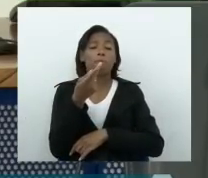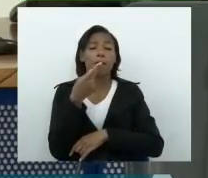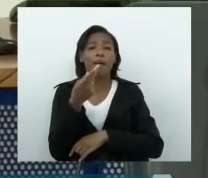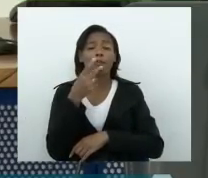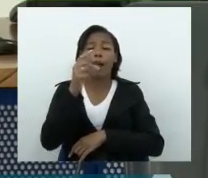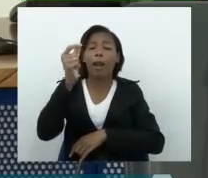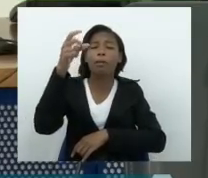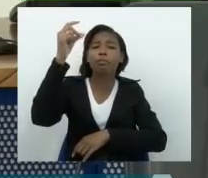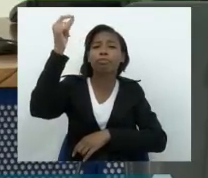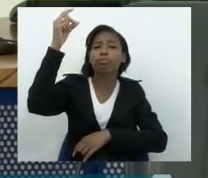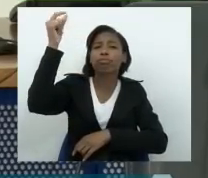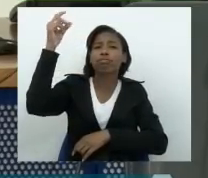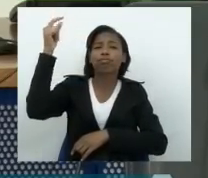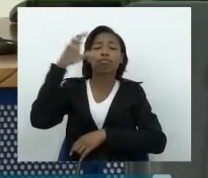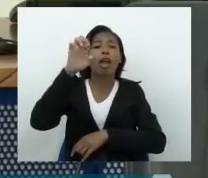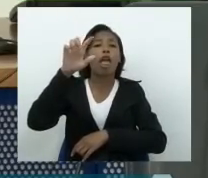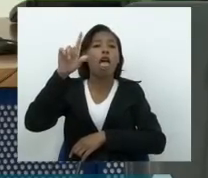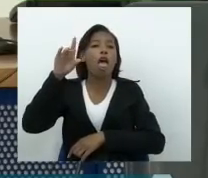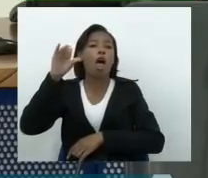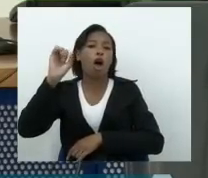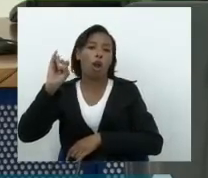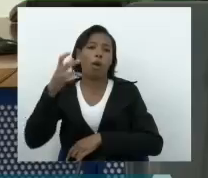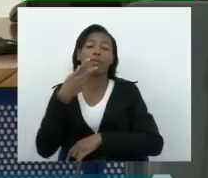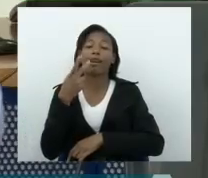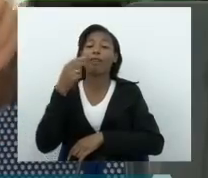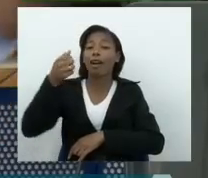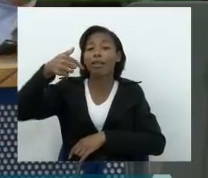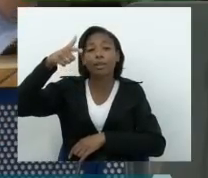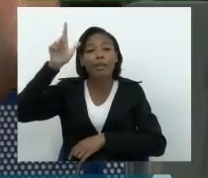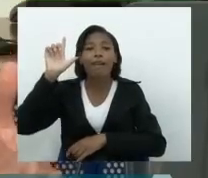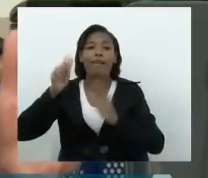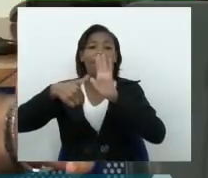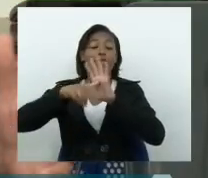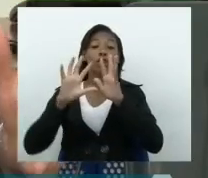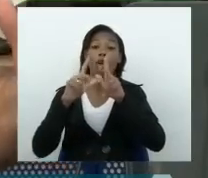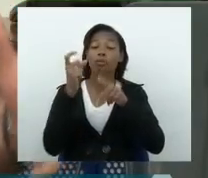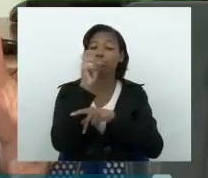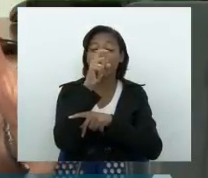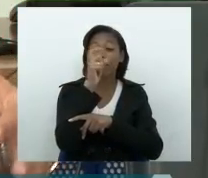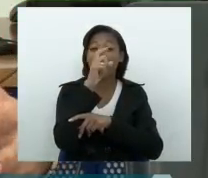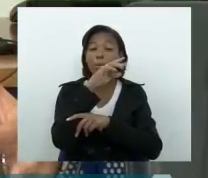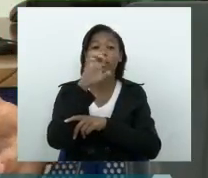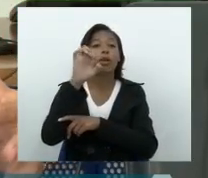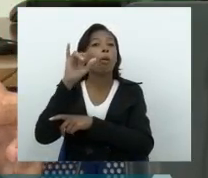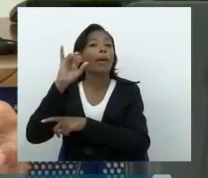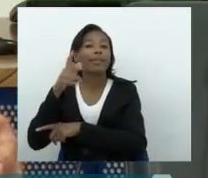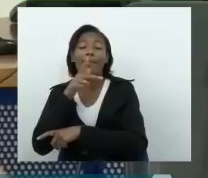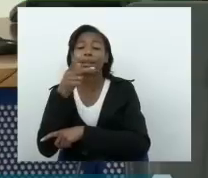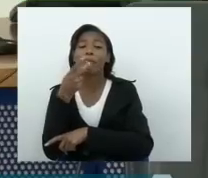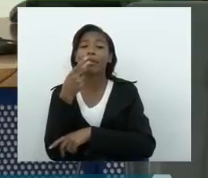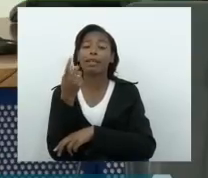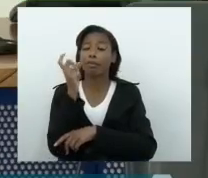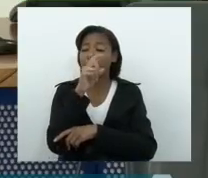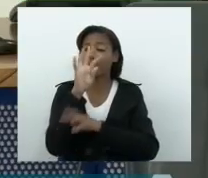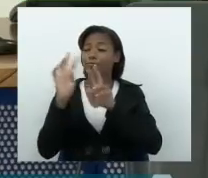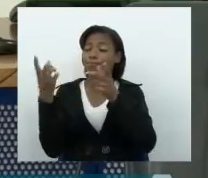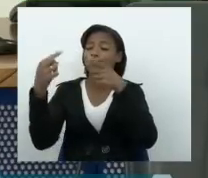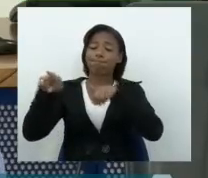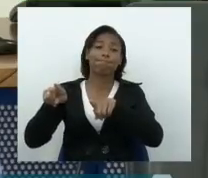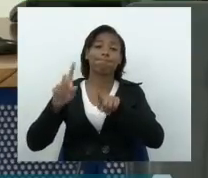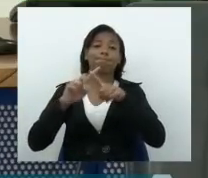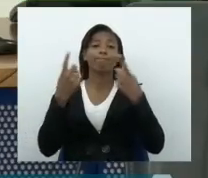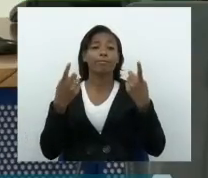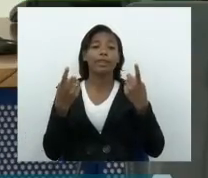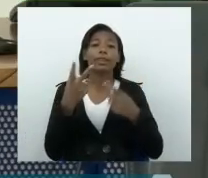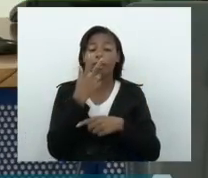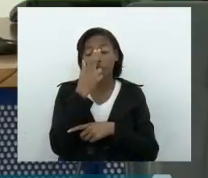coisas antigas que Eloy Pietá prega na cidade e as mentiras que o senhor Eli Correa fala na cidade. Mas eu